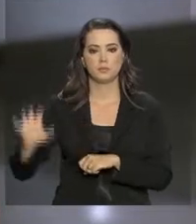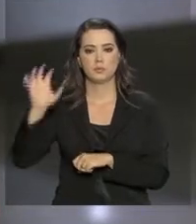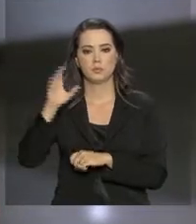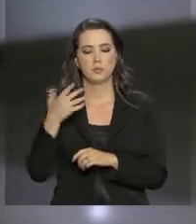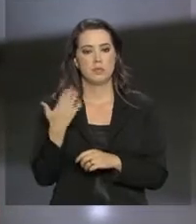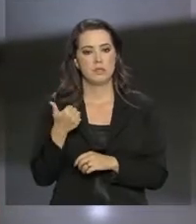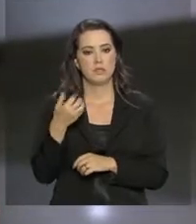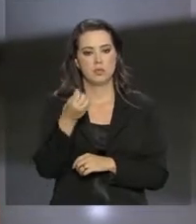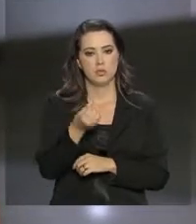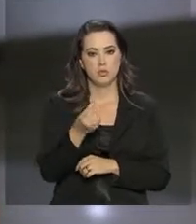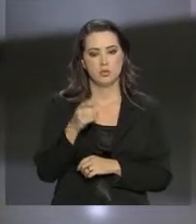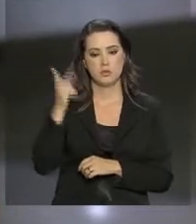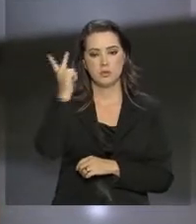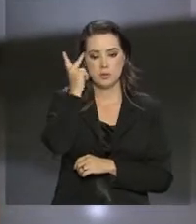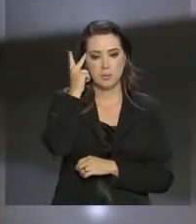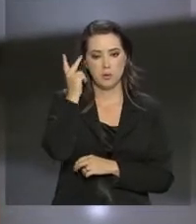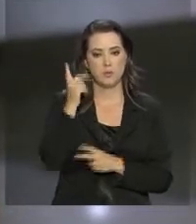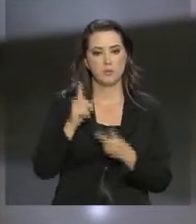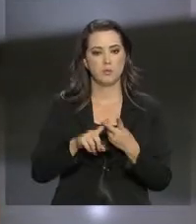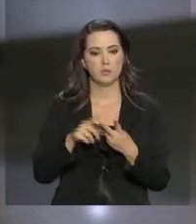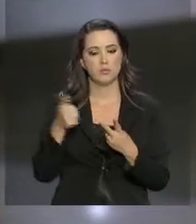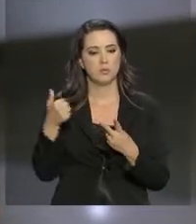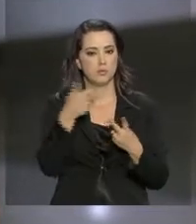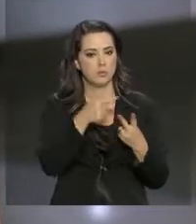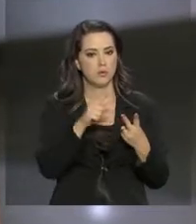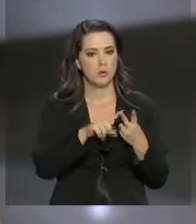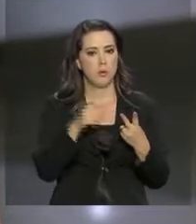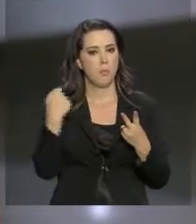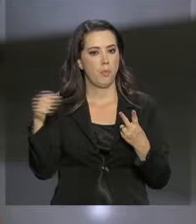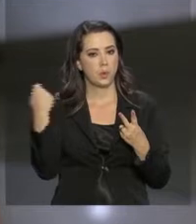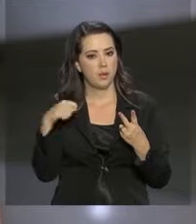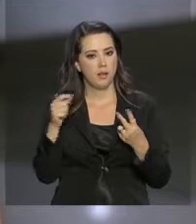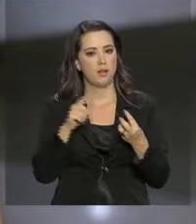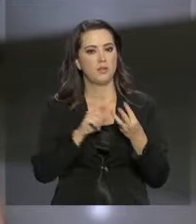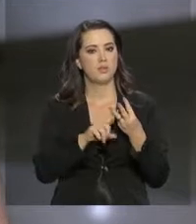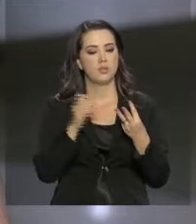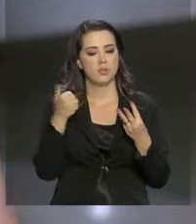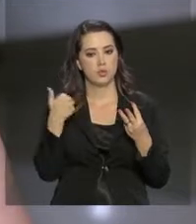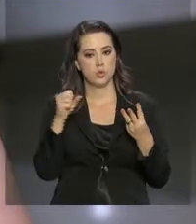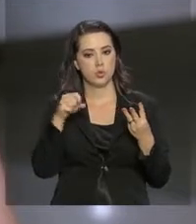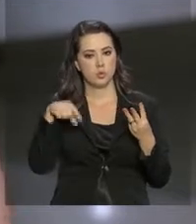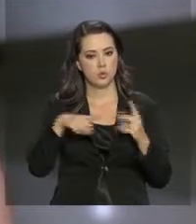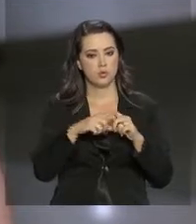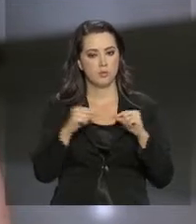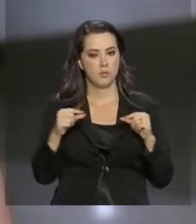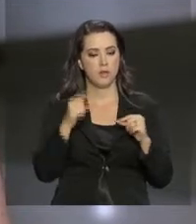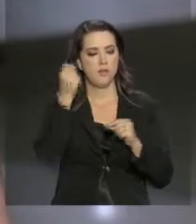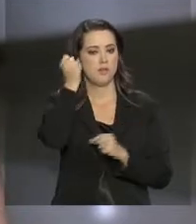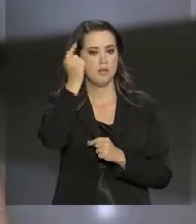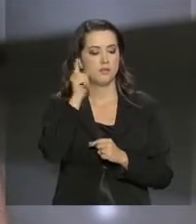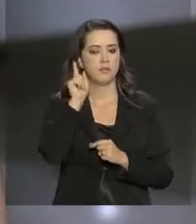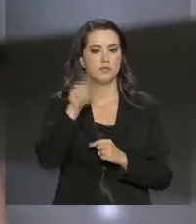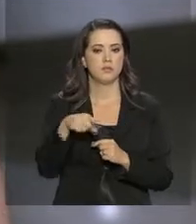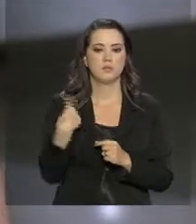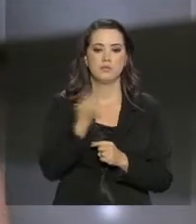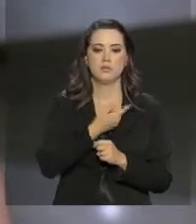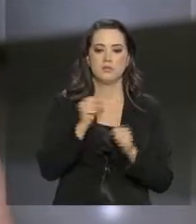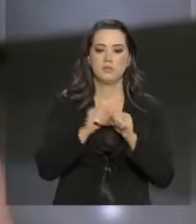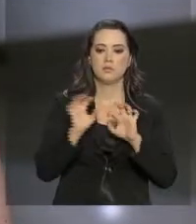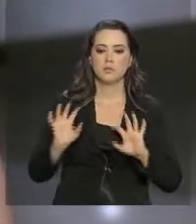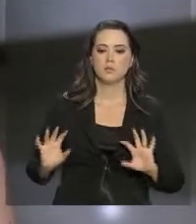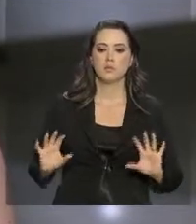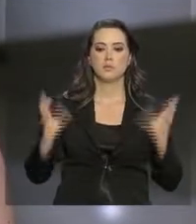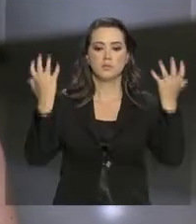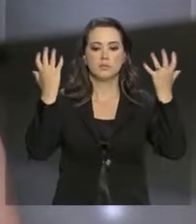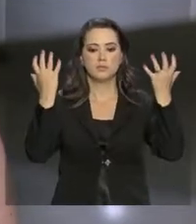16 temos um lançamento em são paulo no dia 17 em porto alegre no dia 18 em brasília ea ideia que façamos uma grande comemoração